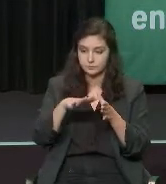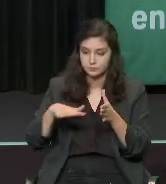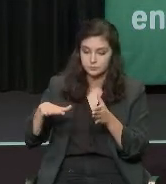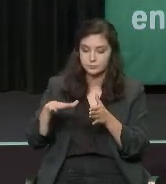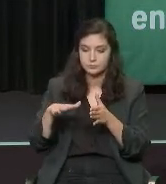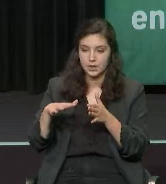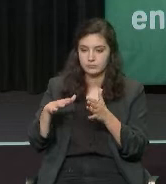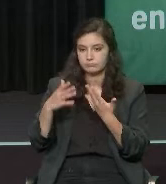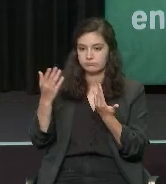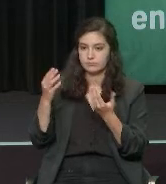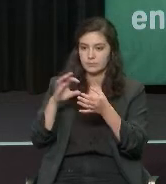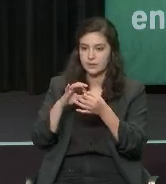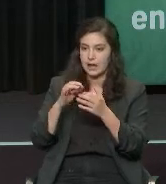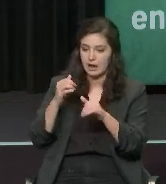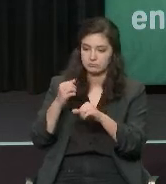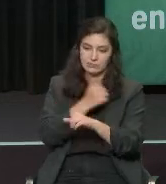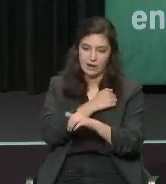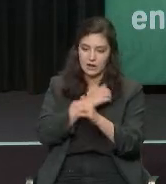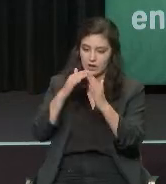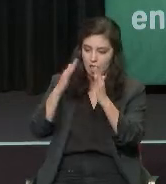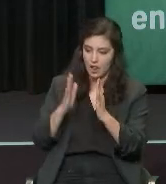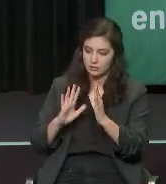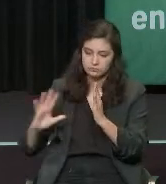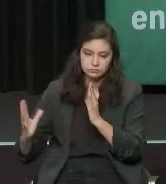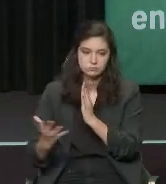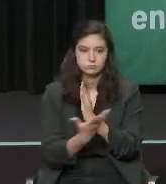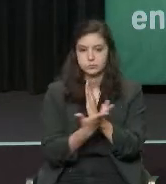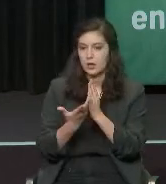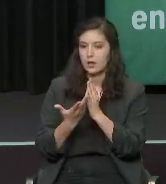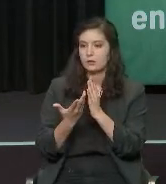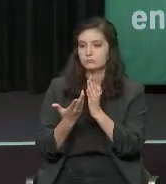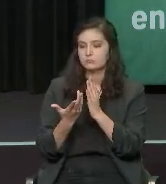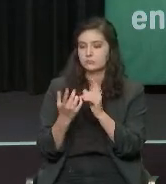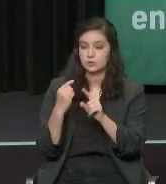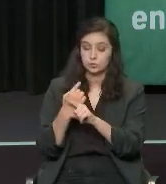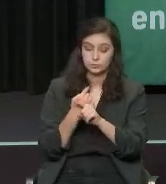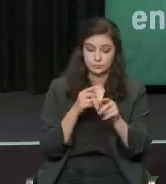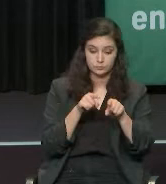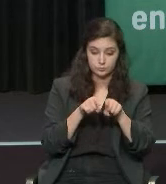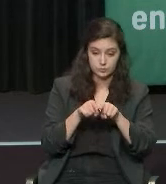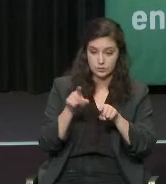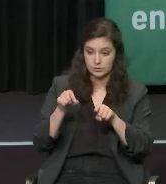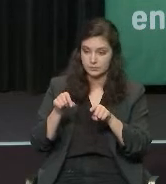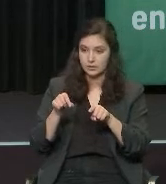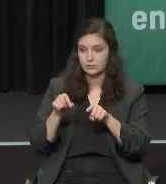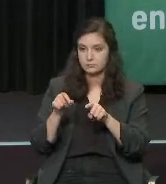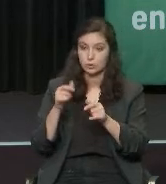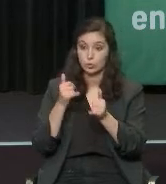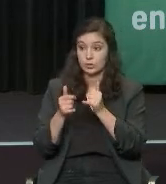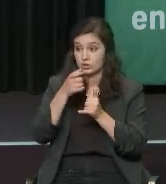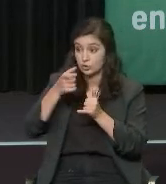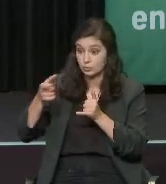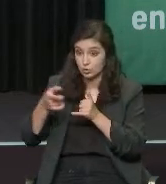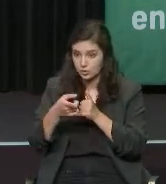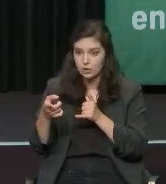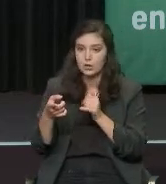seja, à volta das casas, que é aquilo que suscita a grande preocupação, nomeadamente do aparelho político e do risco que existe sobre os cidadãos, onde